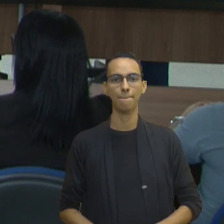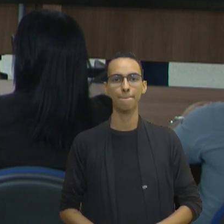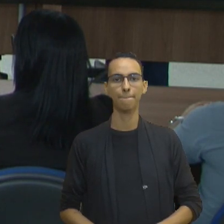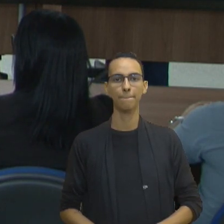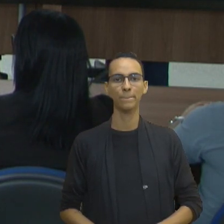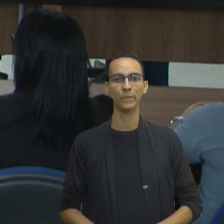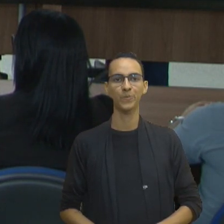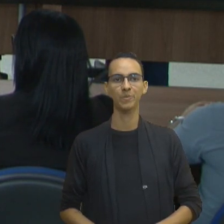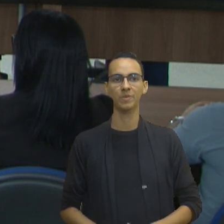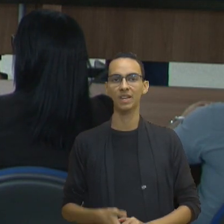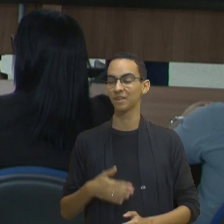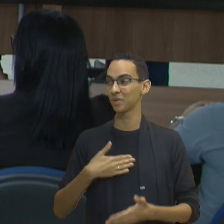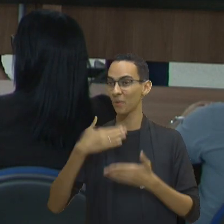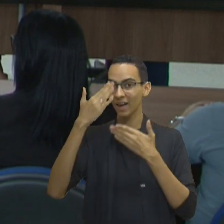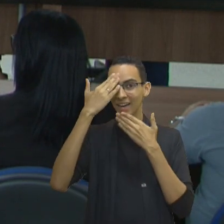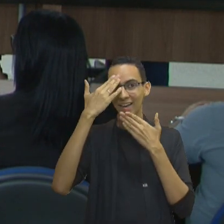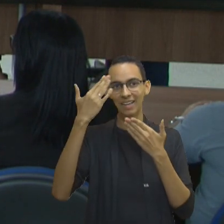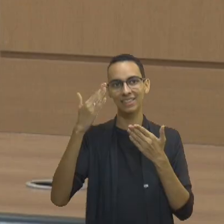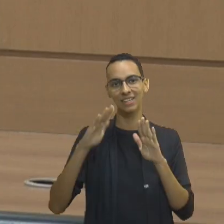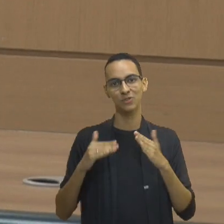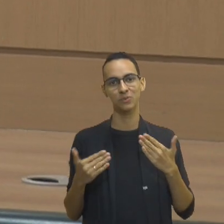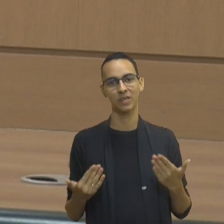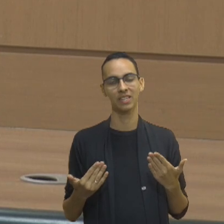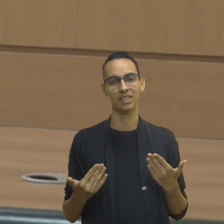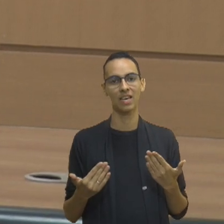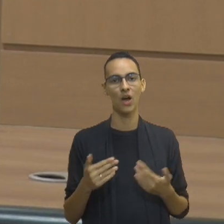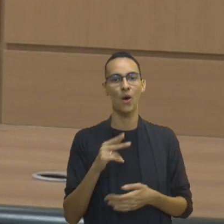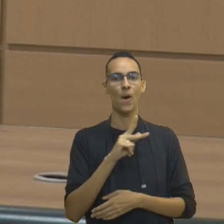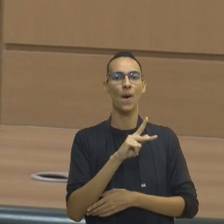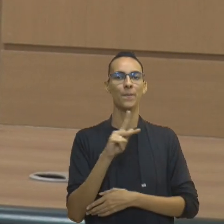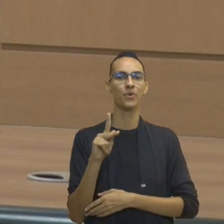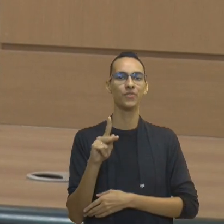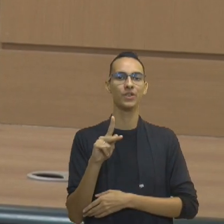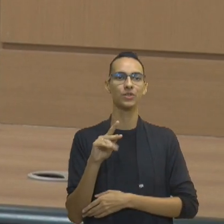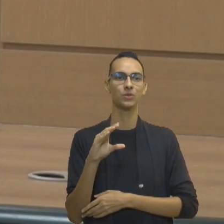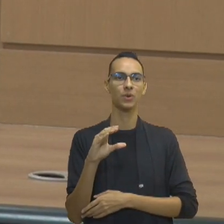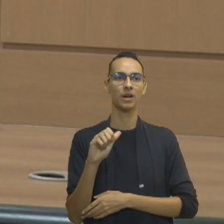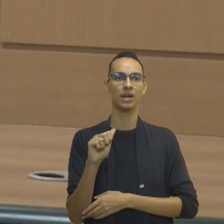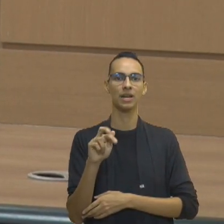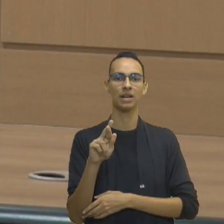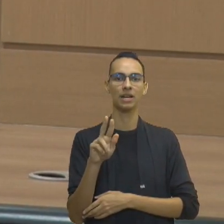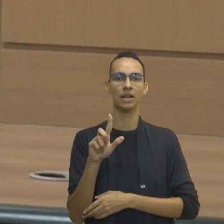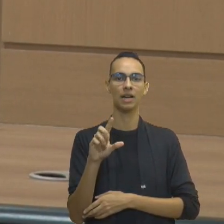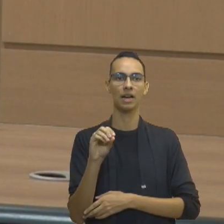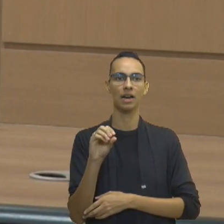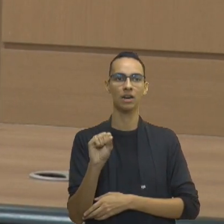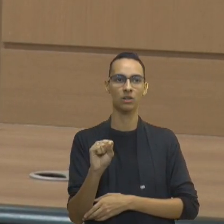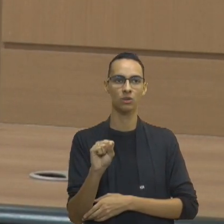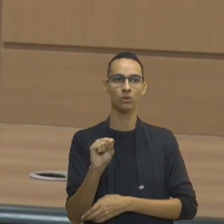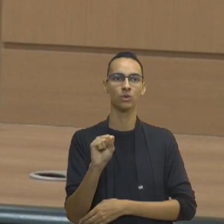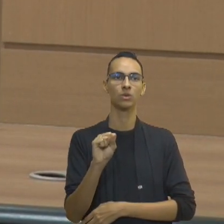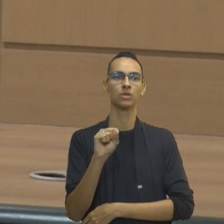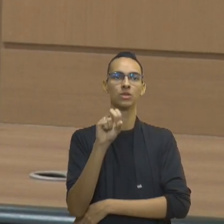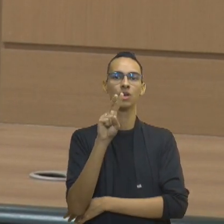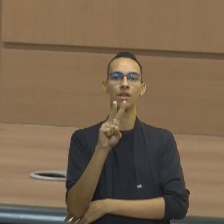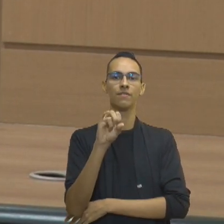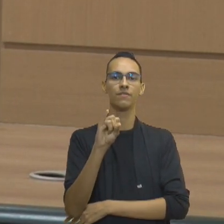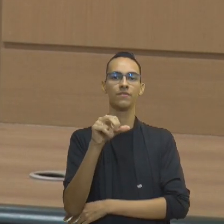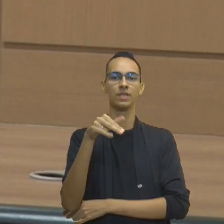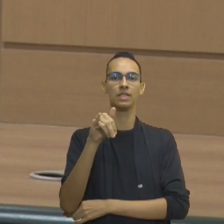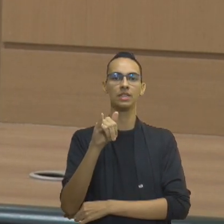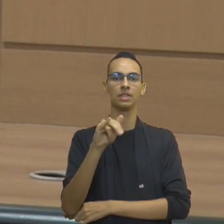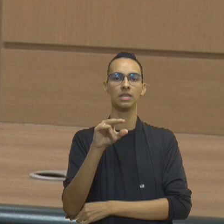Eu agradeço, então, professor Carlos Henrique, Vinícius Fávaro,